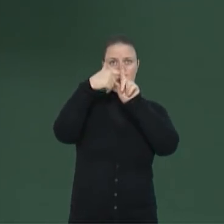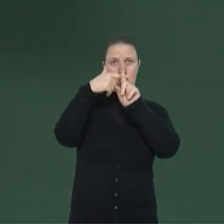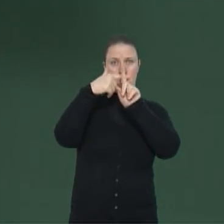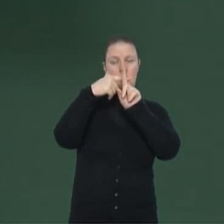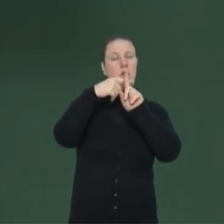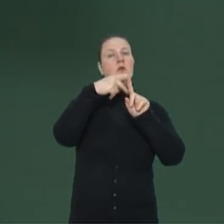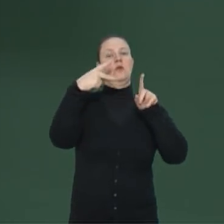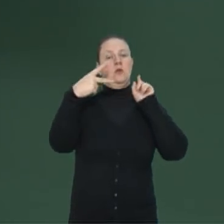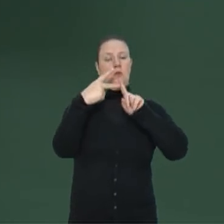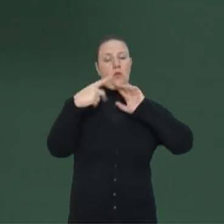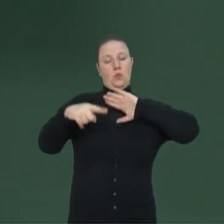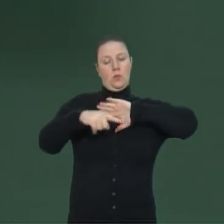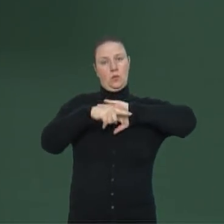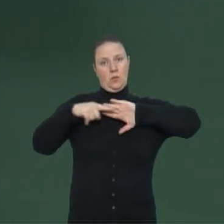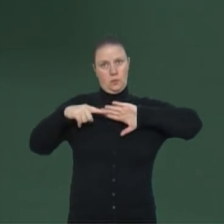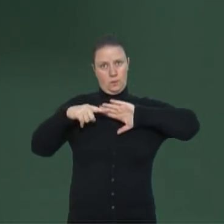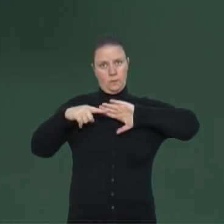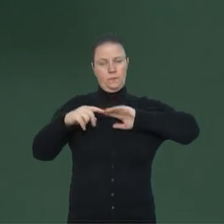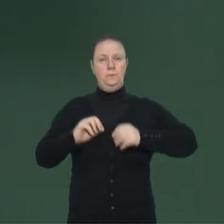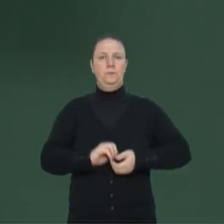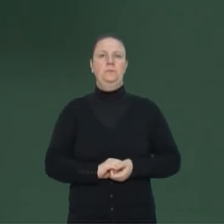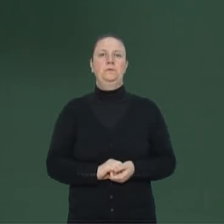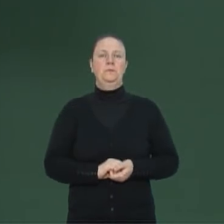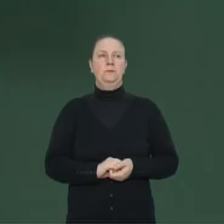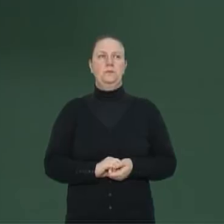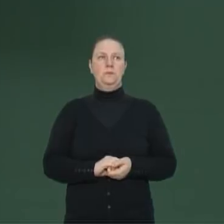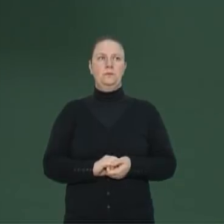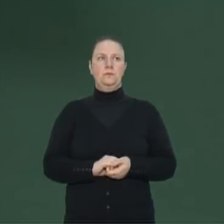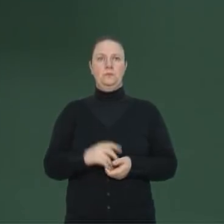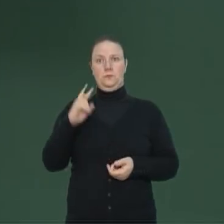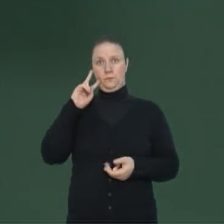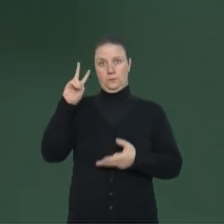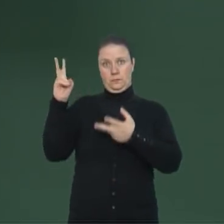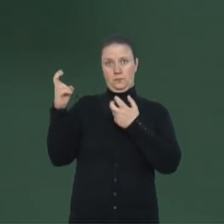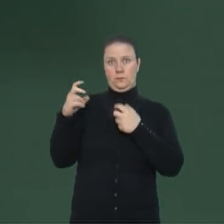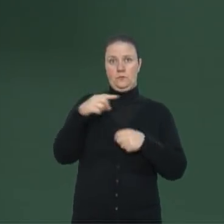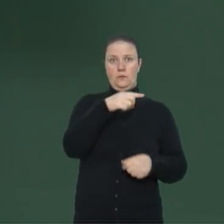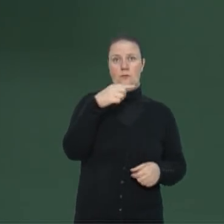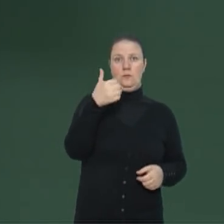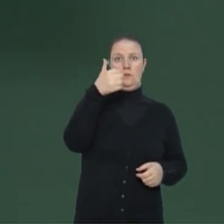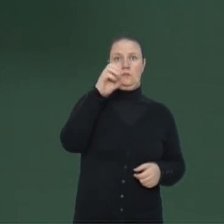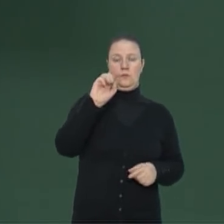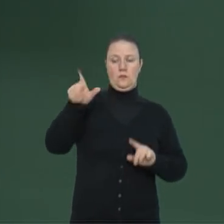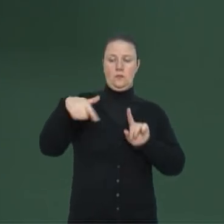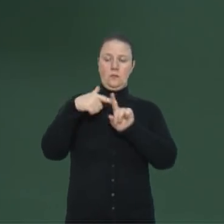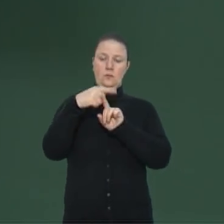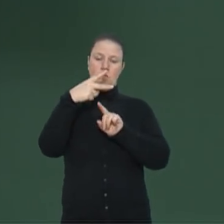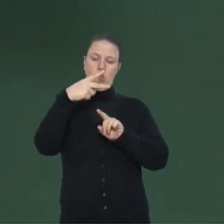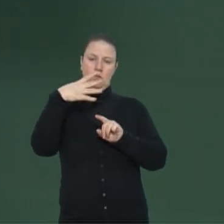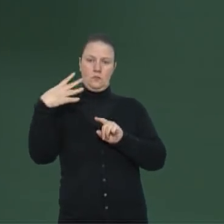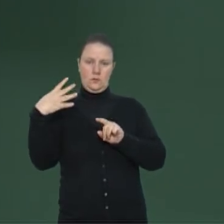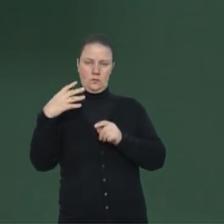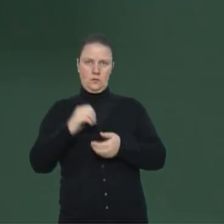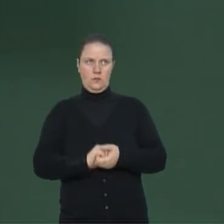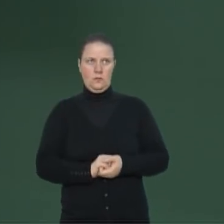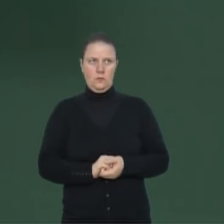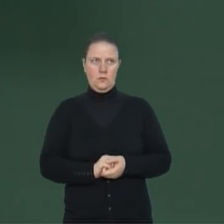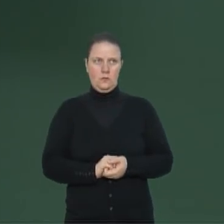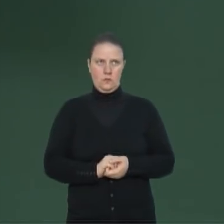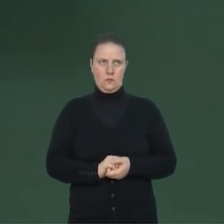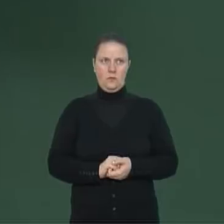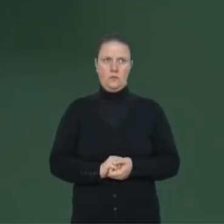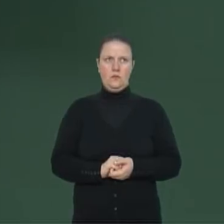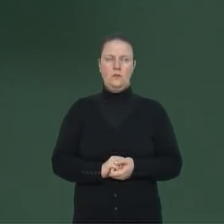utilizando menos. Então, veja, vou fazer aqui menos 10 mais 24. Primeiro, né? Ó, menos 10